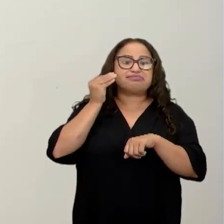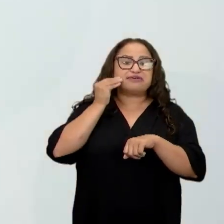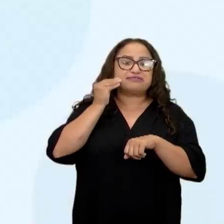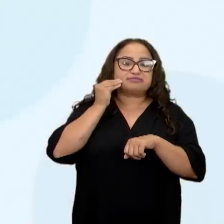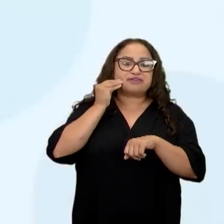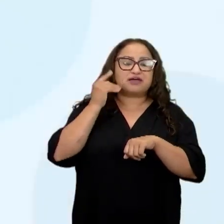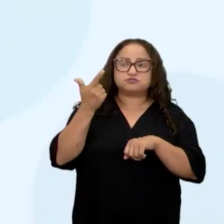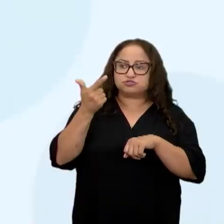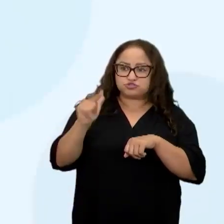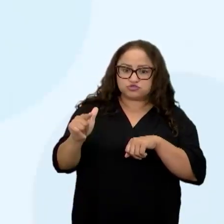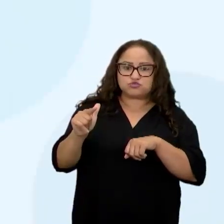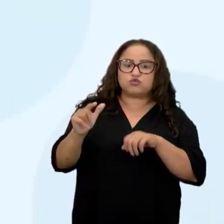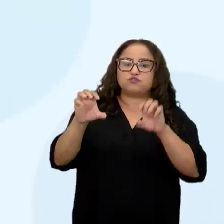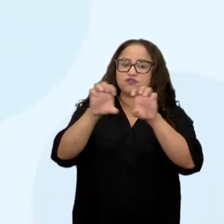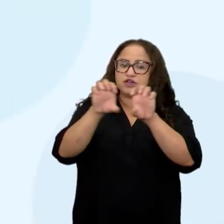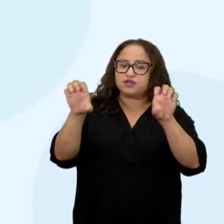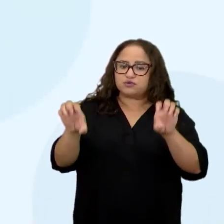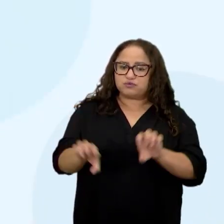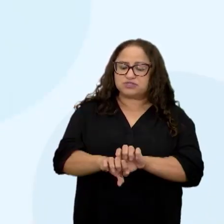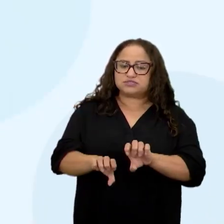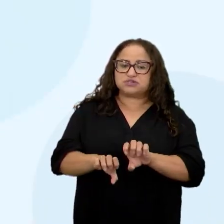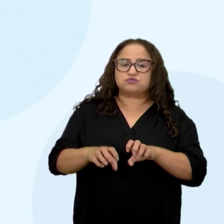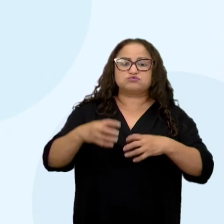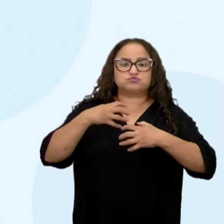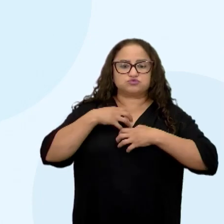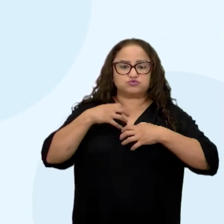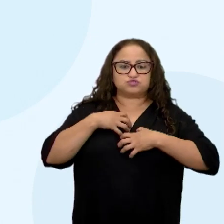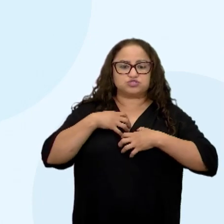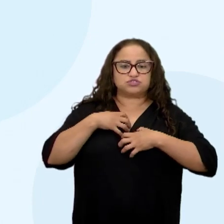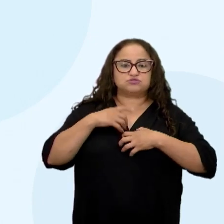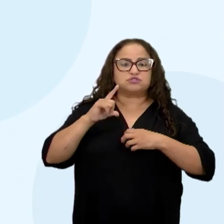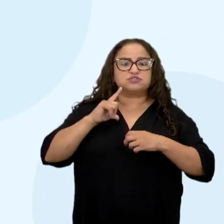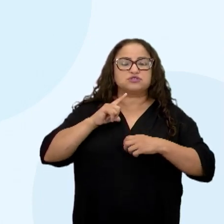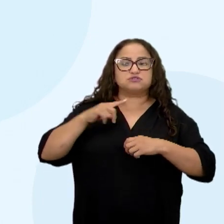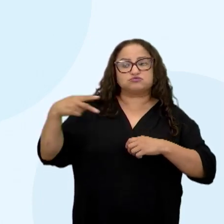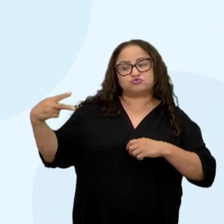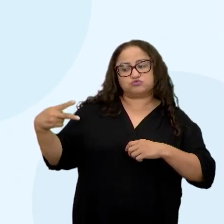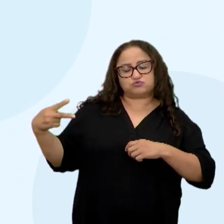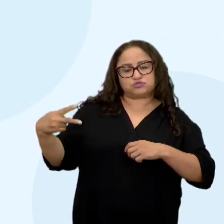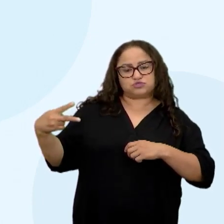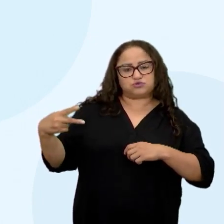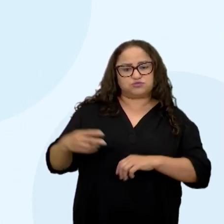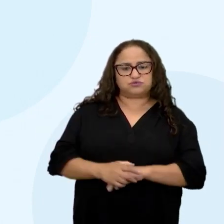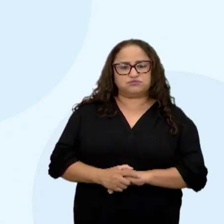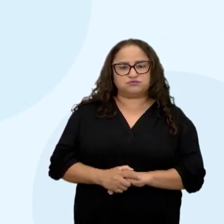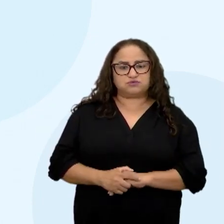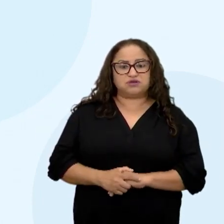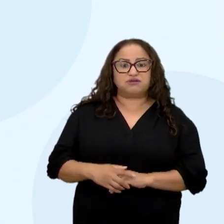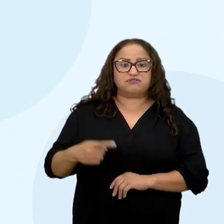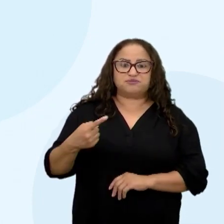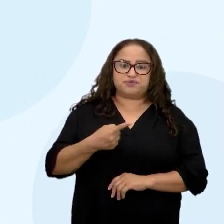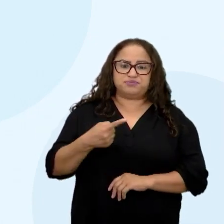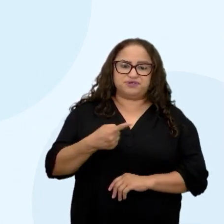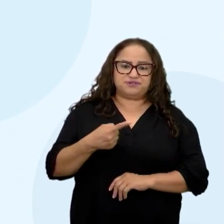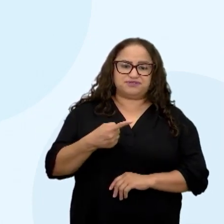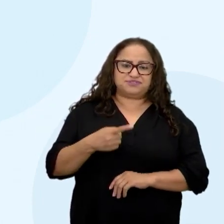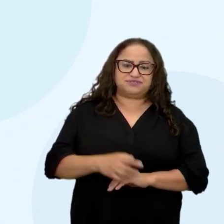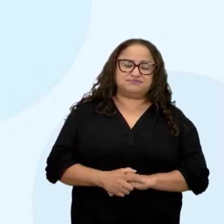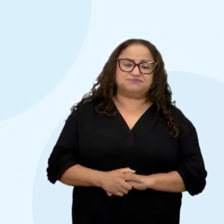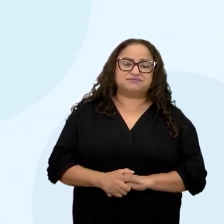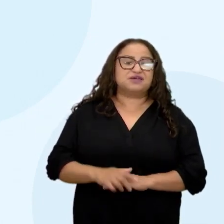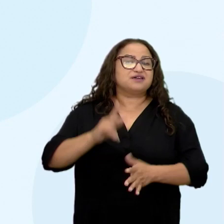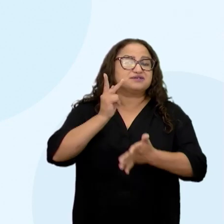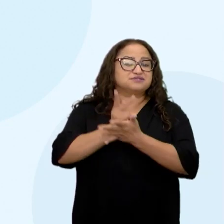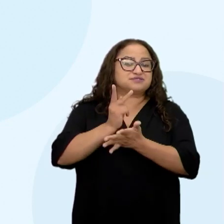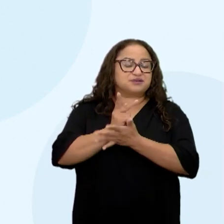né este trinômio aqui ó de uma maneira que ele fica em uma equação de segundo grau é de primeiro grau ó então